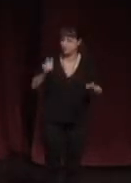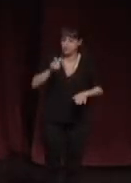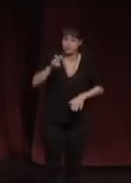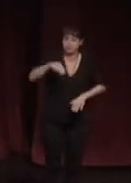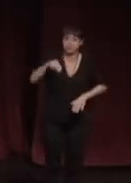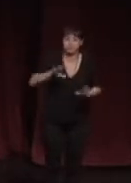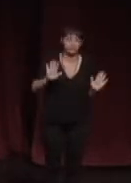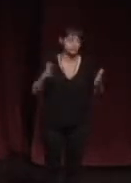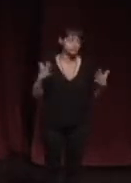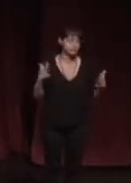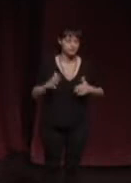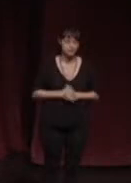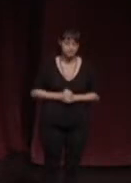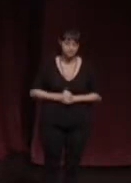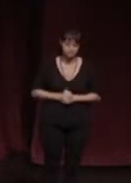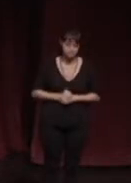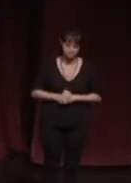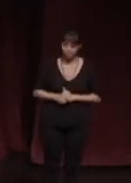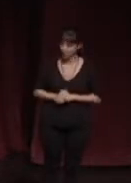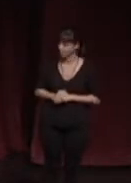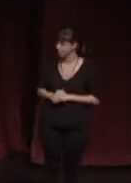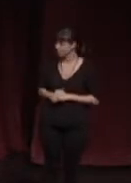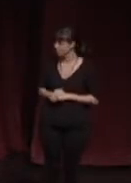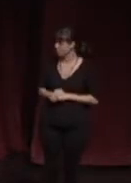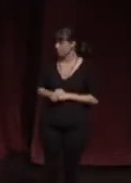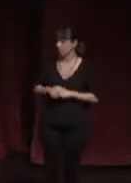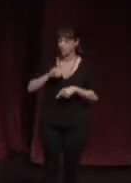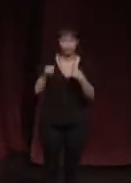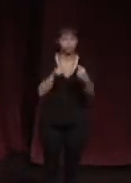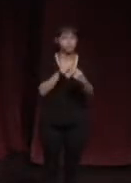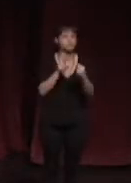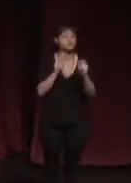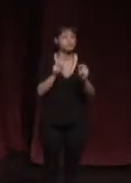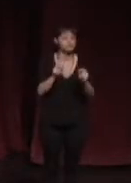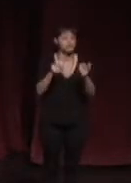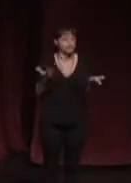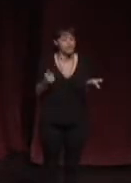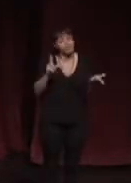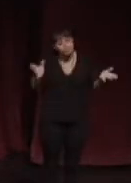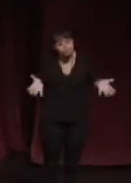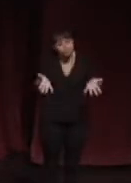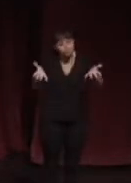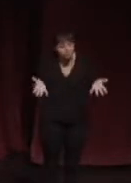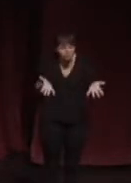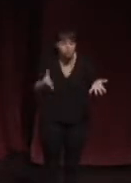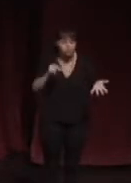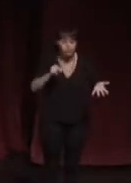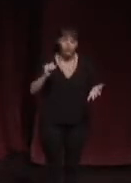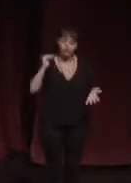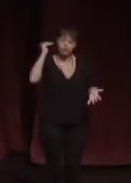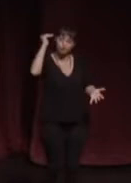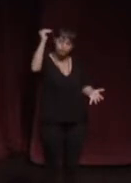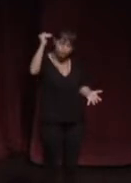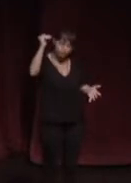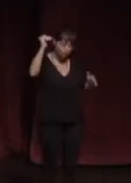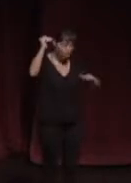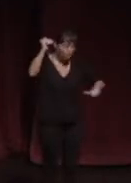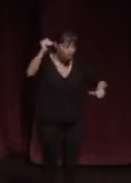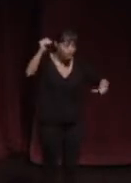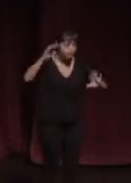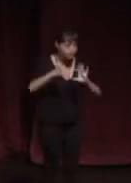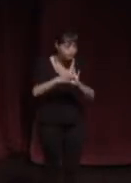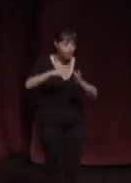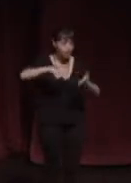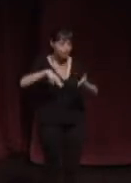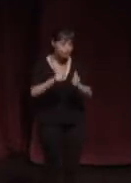minutos. Então, o objetivo desse programa é incentivar essa leitura do adulto com a criança